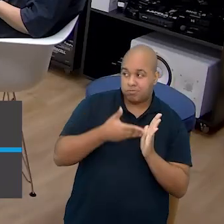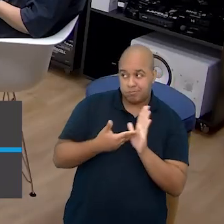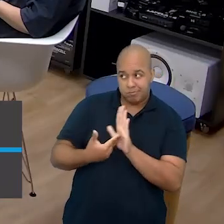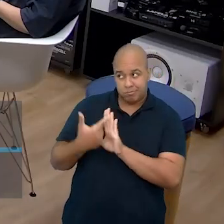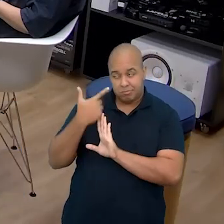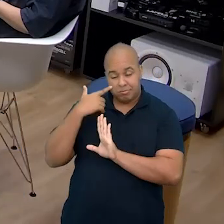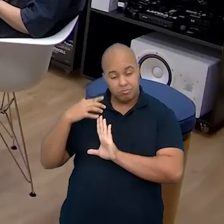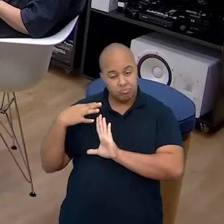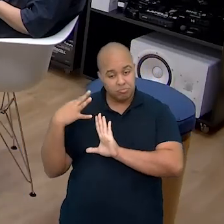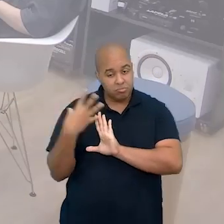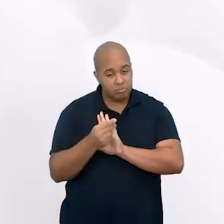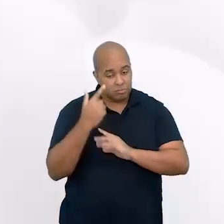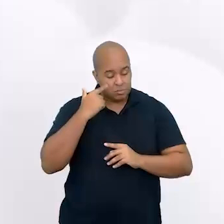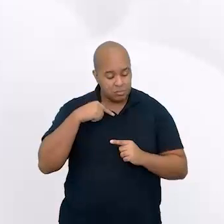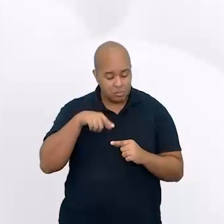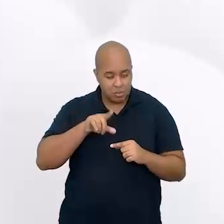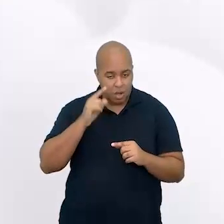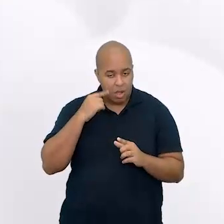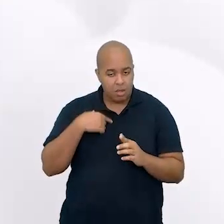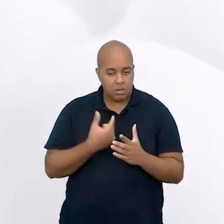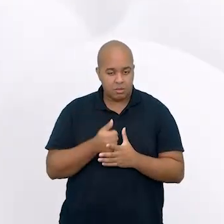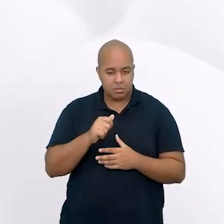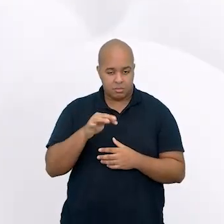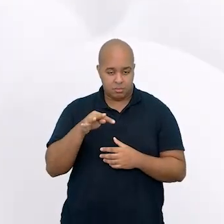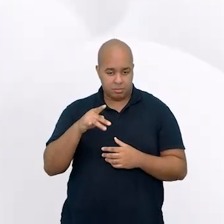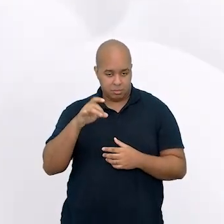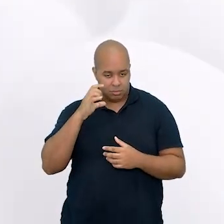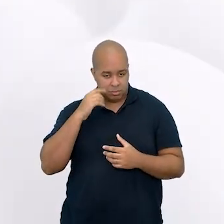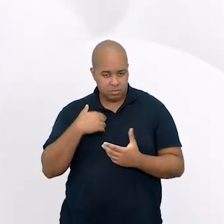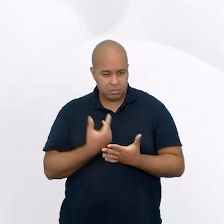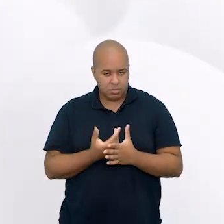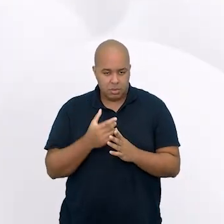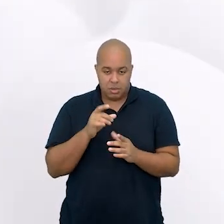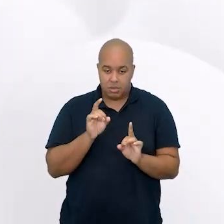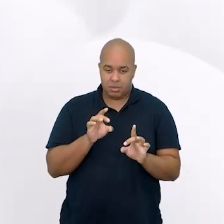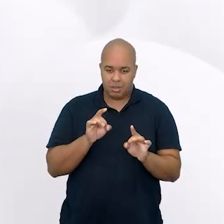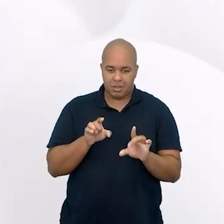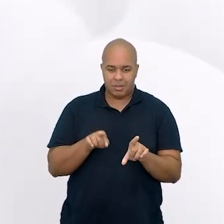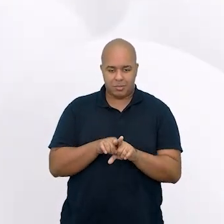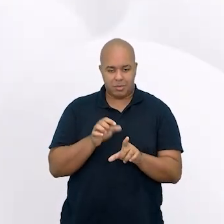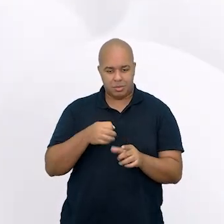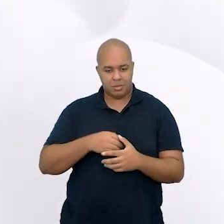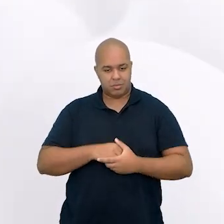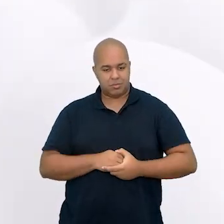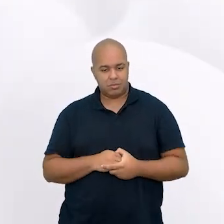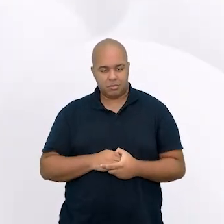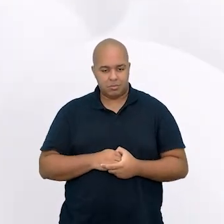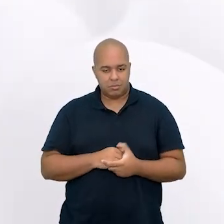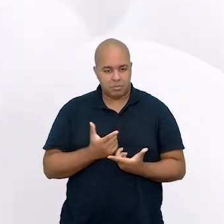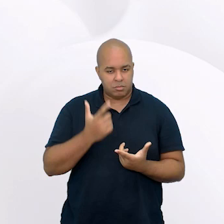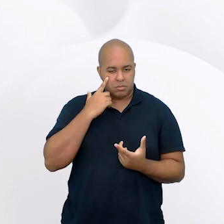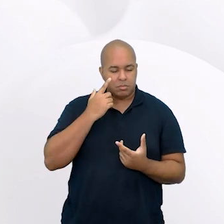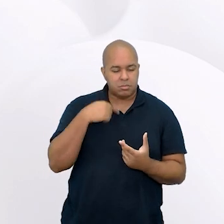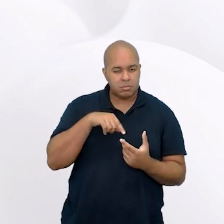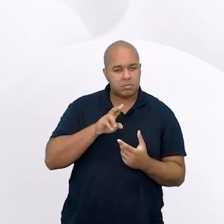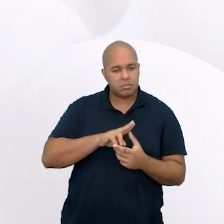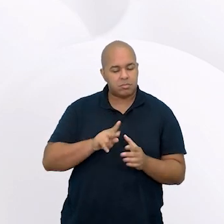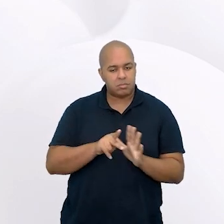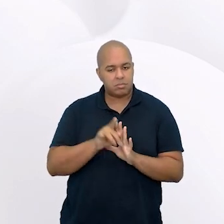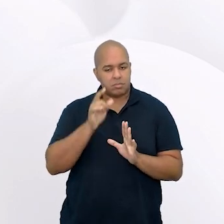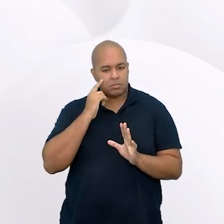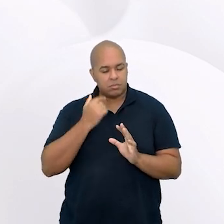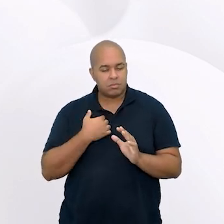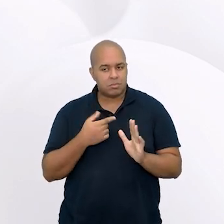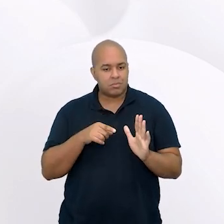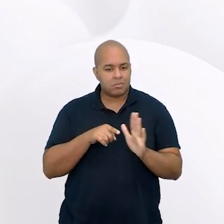a todos, a nossa ATPC e as técnicas, né, que nós vamos utilizar aí